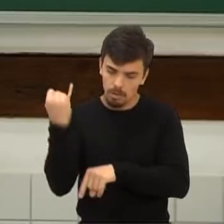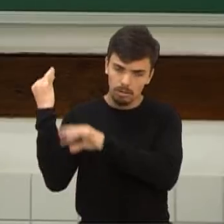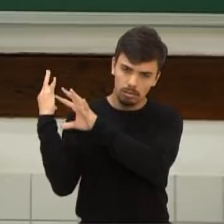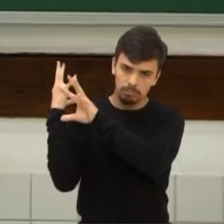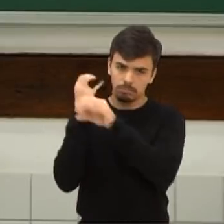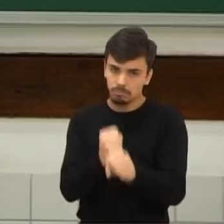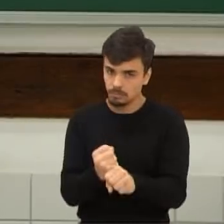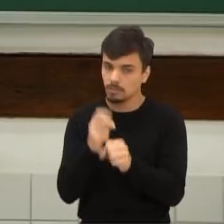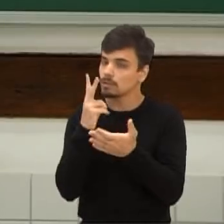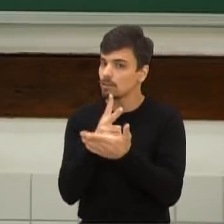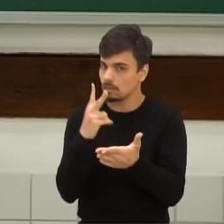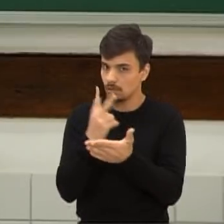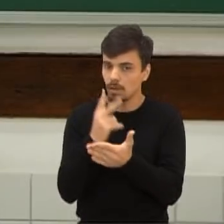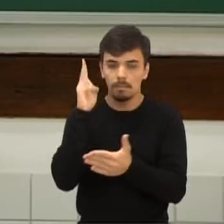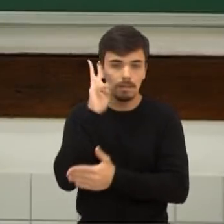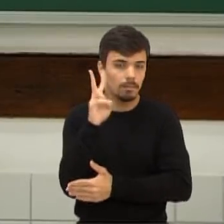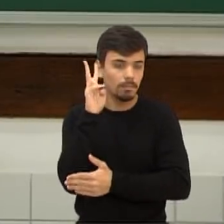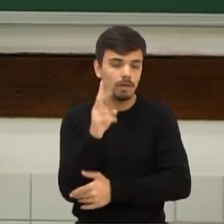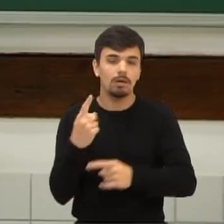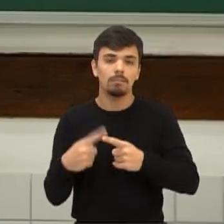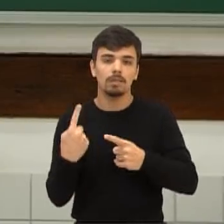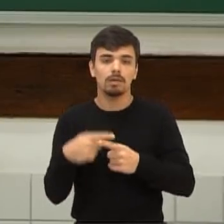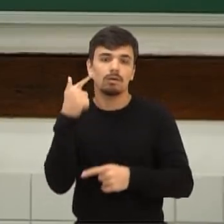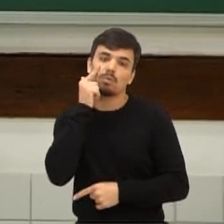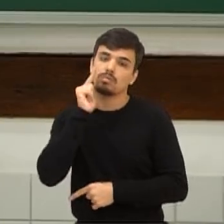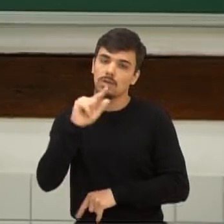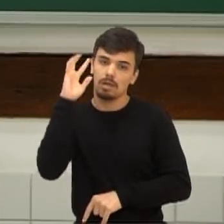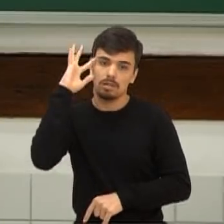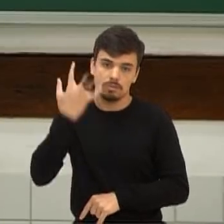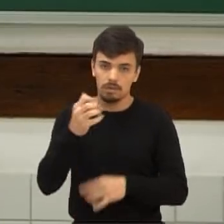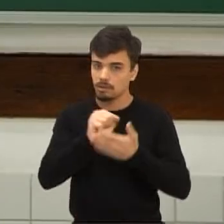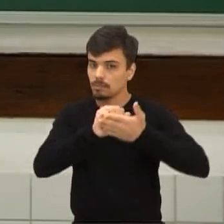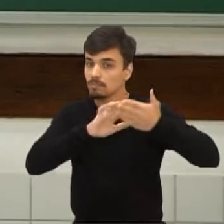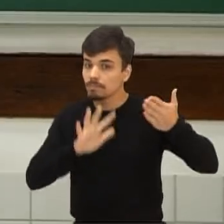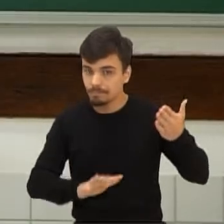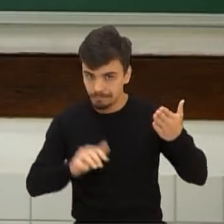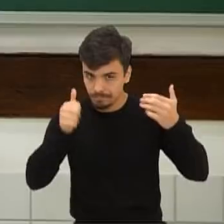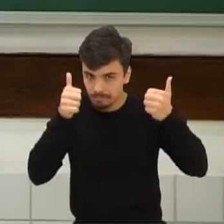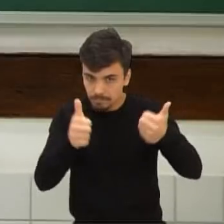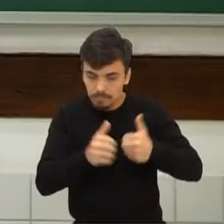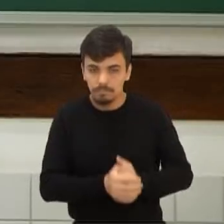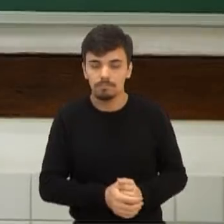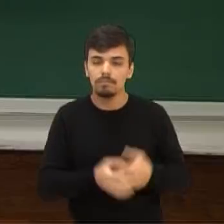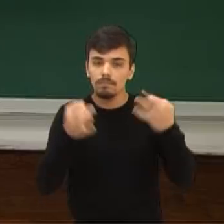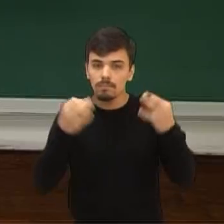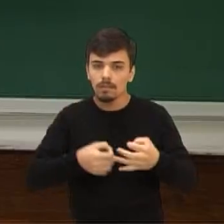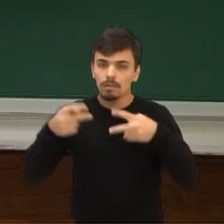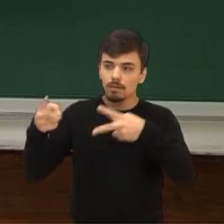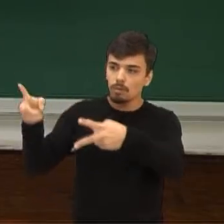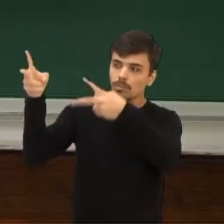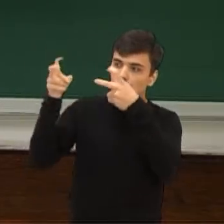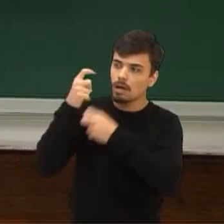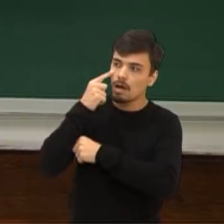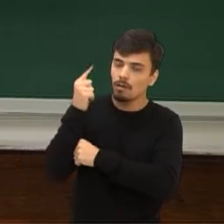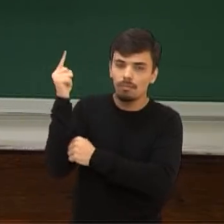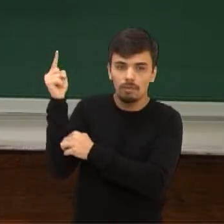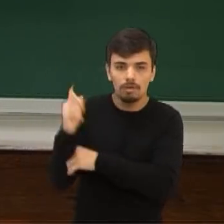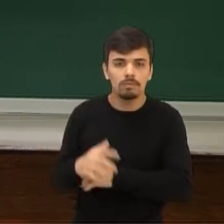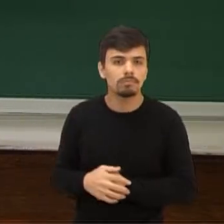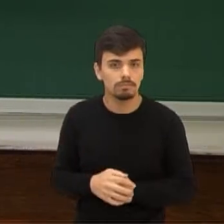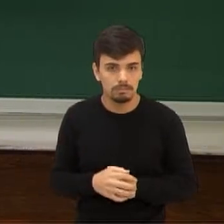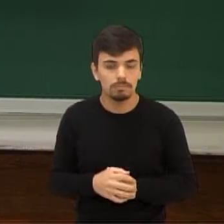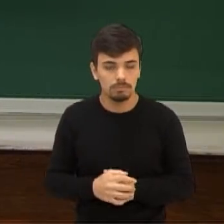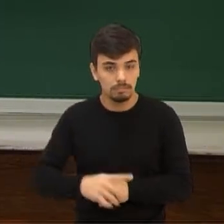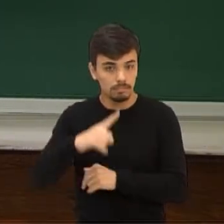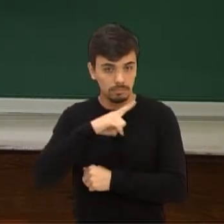recapitulando sempre para conseguirmos resolver os exercícios. Certinho? Então, observem aqui, olhem.